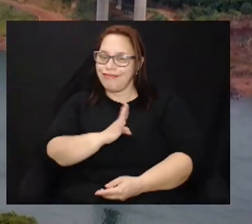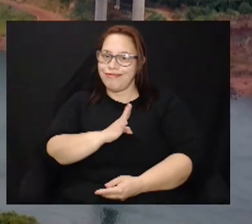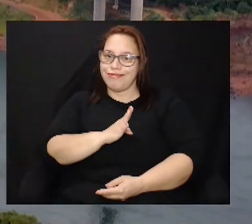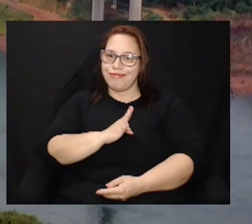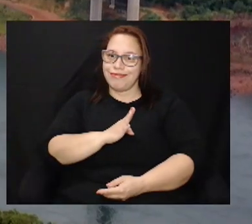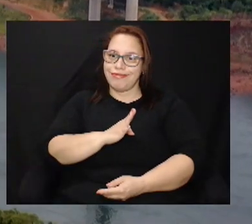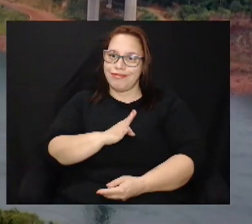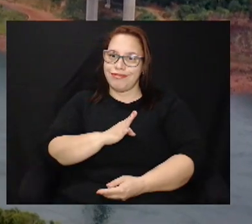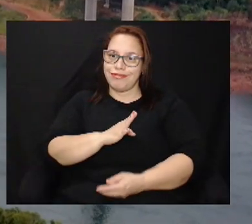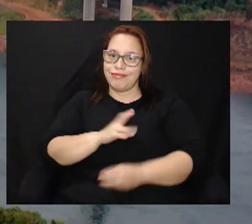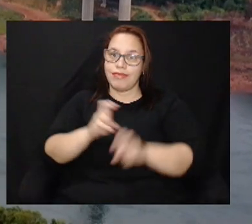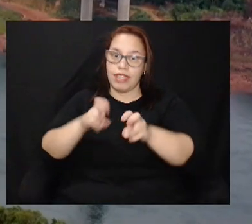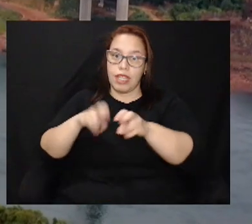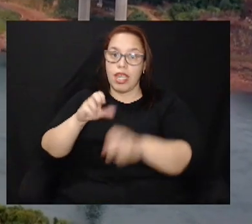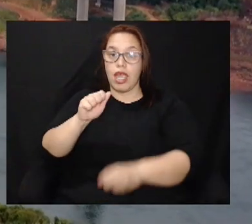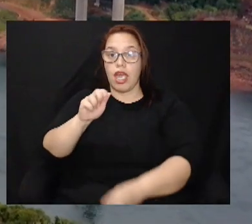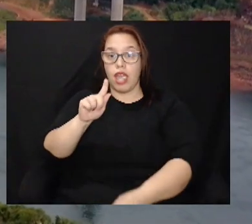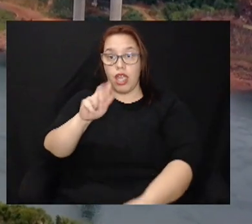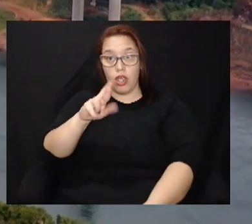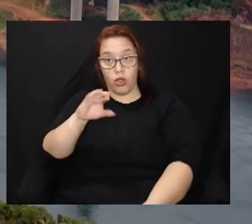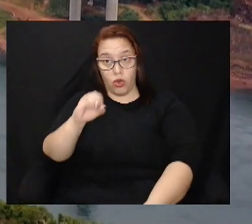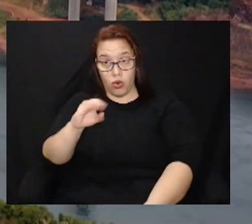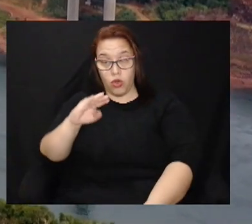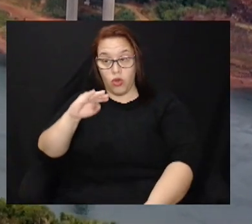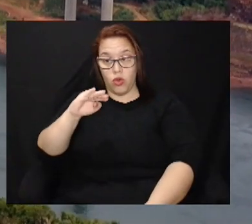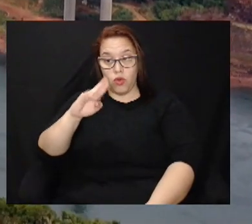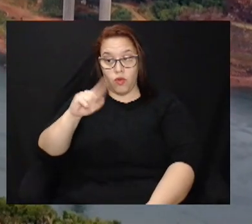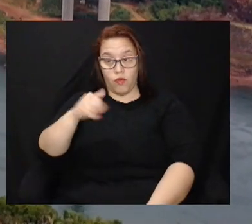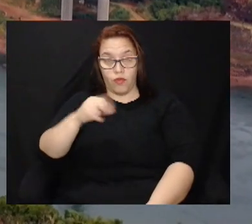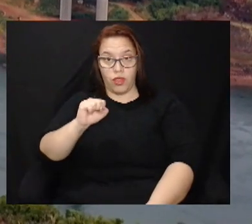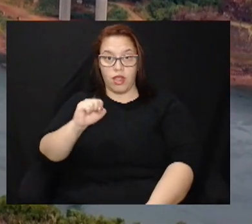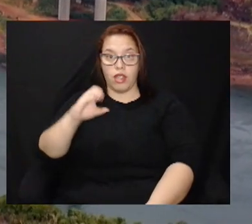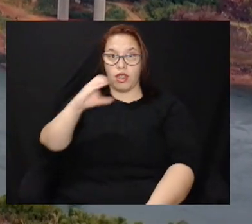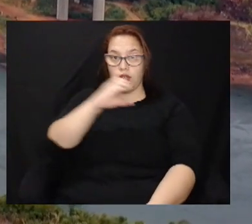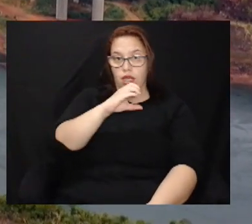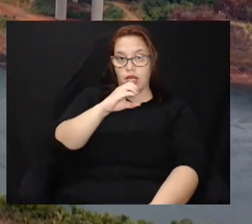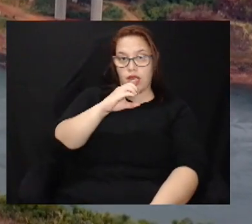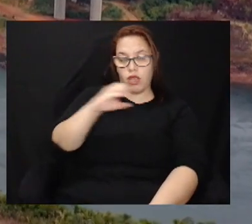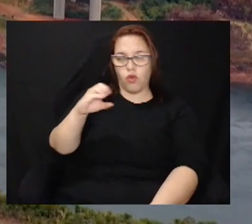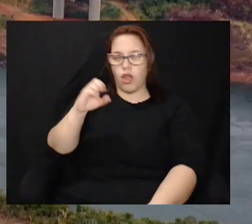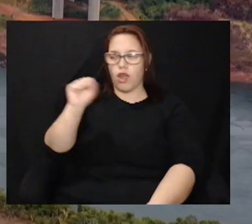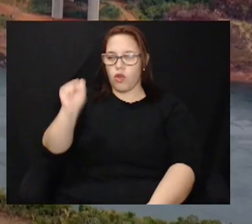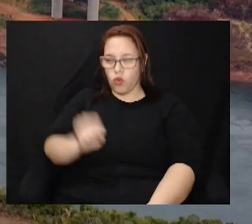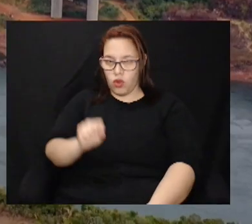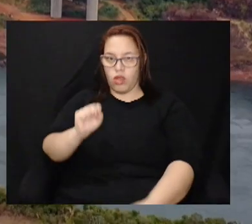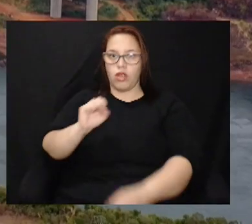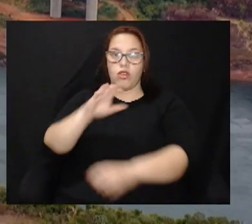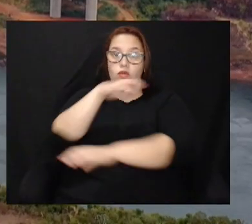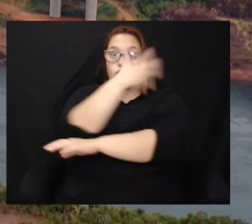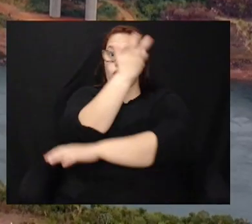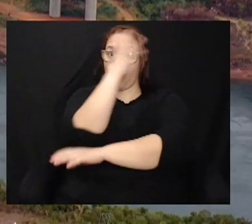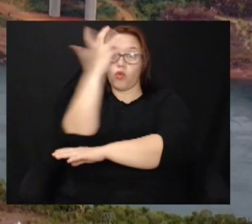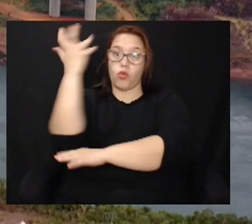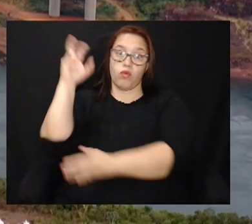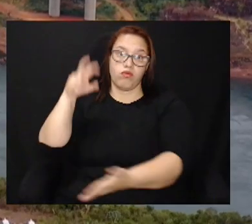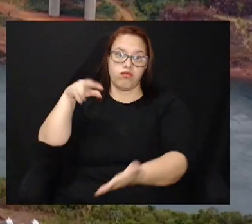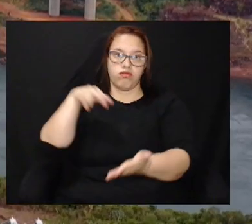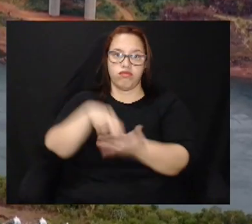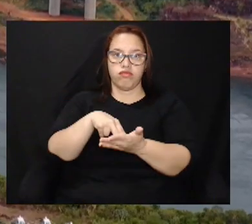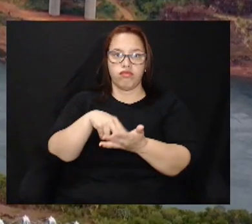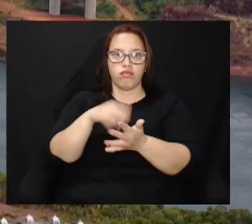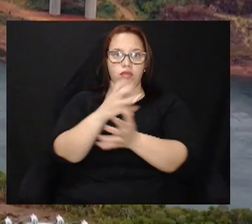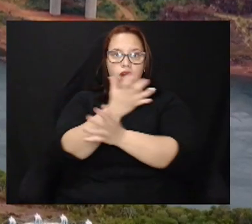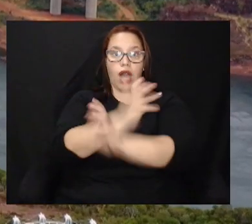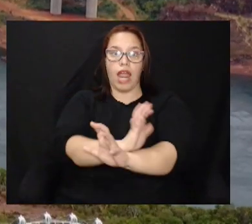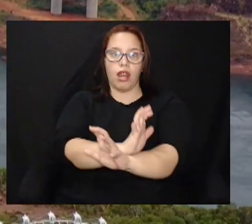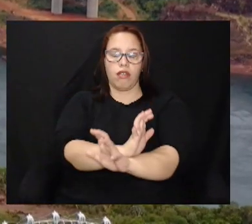agrobusiness. Centro-Oeste, Sudeste e Sul. Se não fosse a floresta em pé, o Cerrado vai ser deserto.